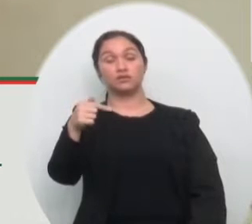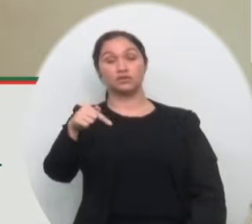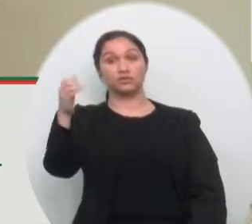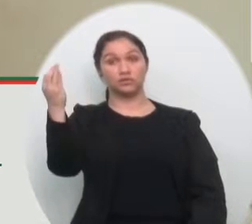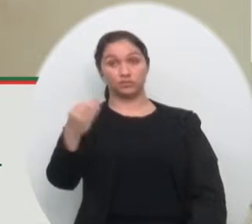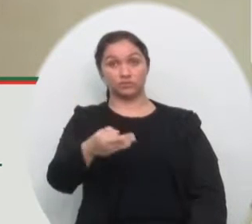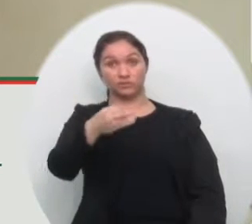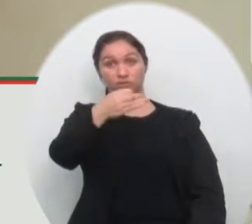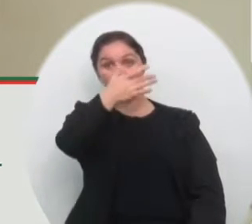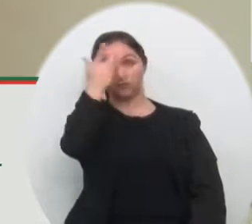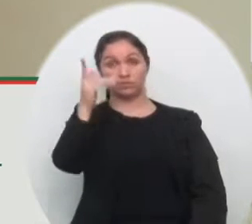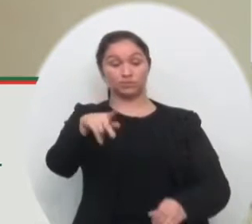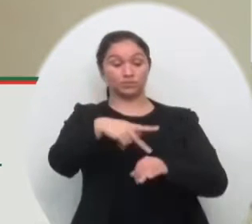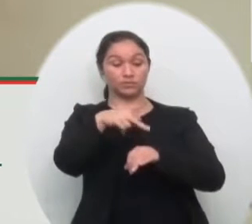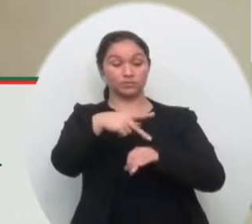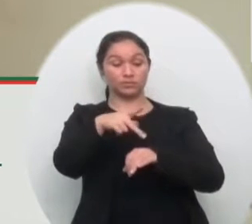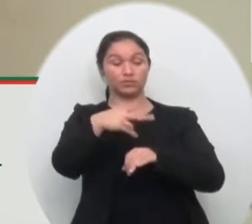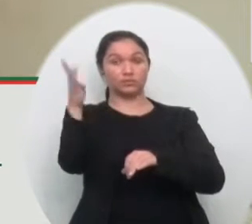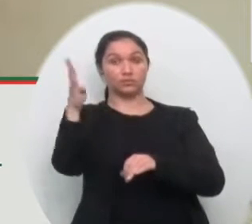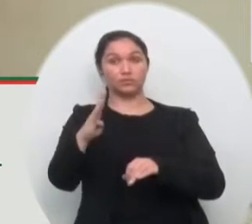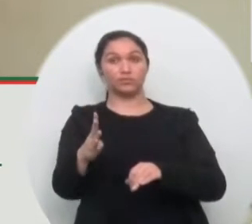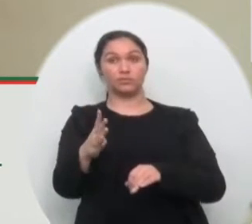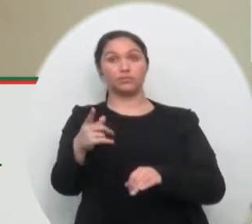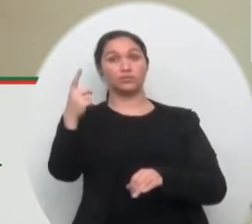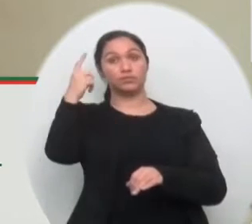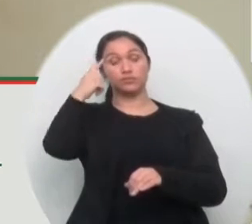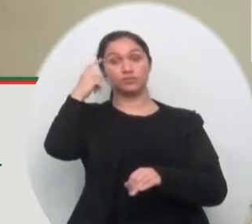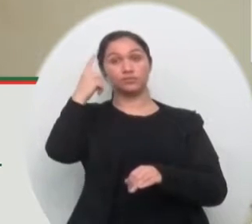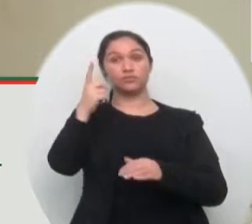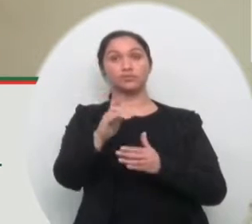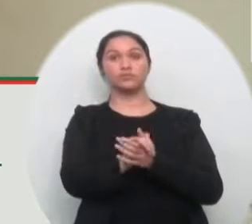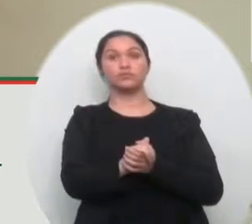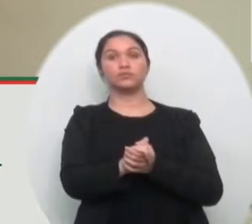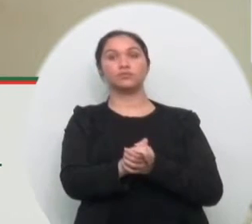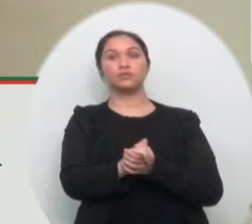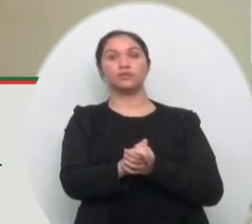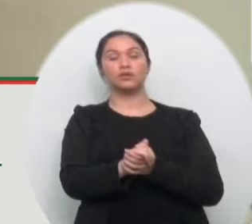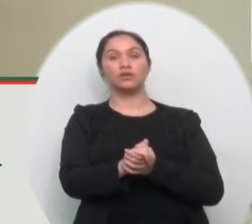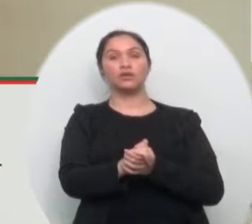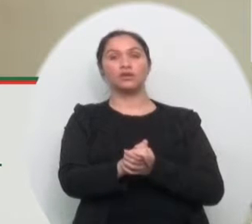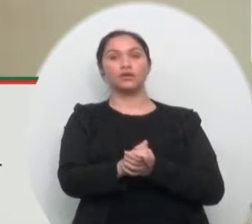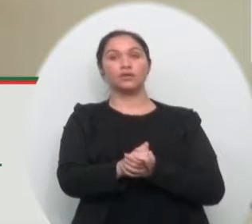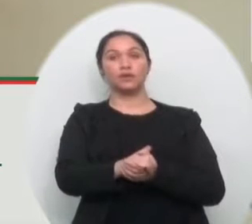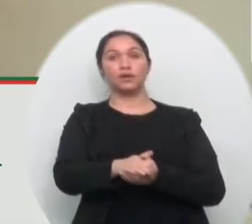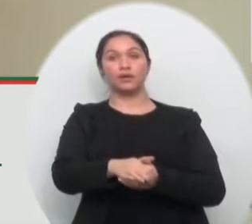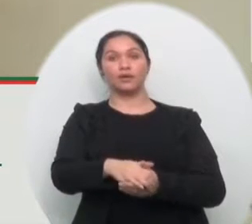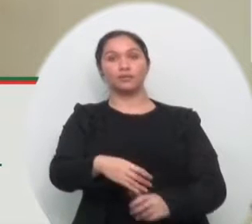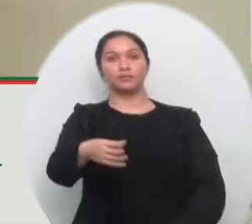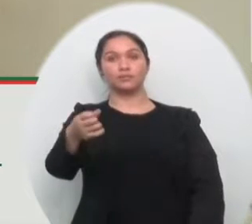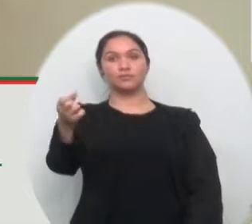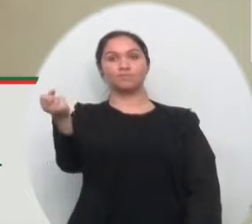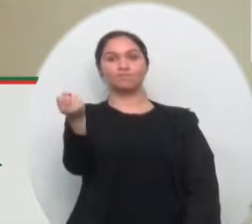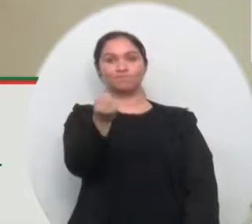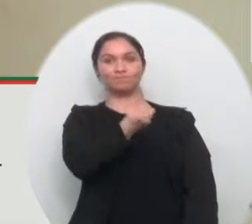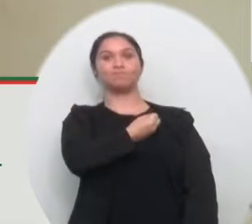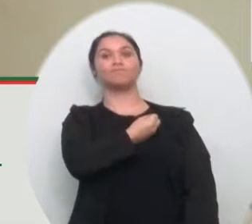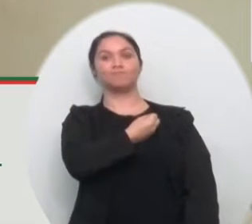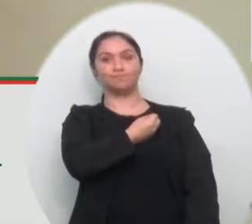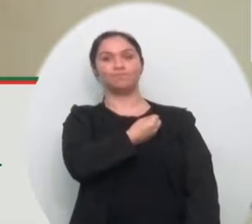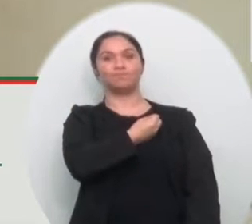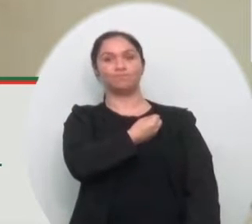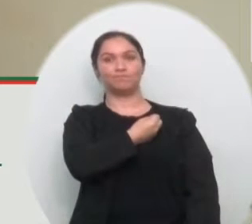4,8% até elaborou um plano para concretizar isso, infelizmente. E, segundo a Organização Mundial de